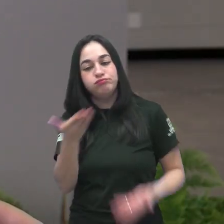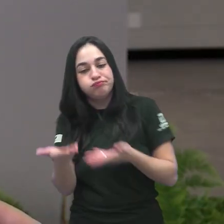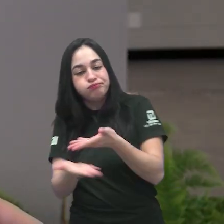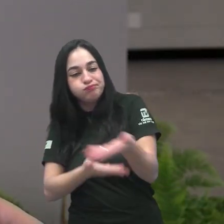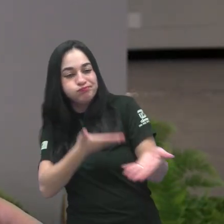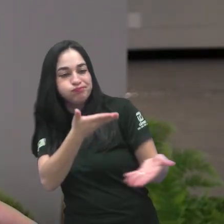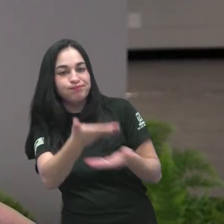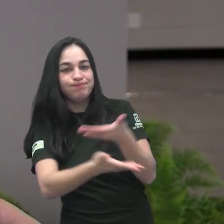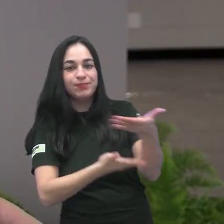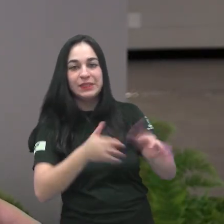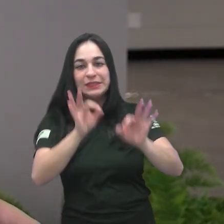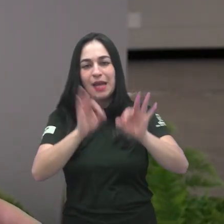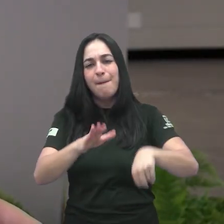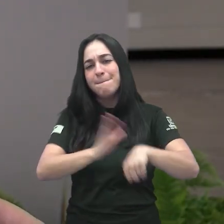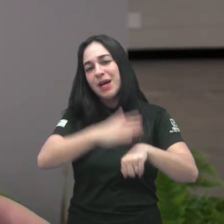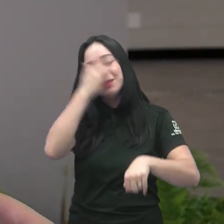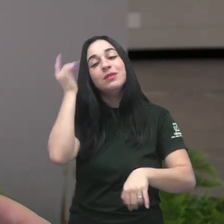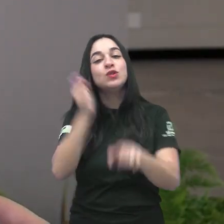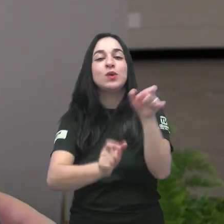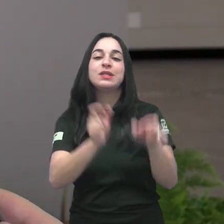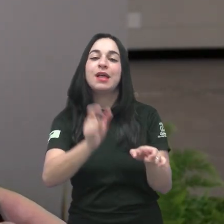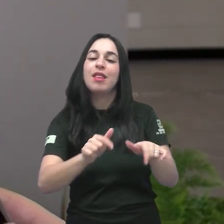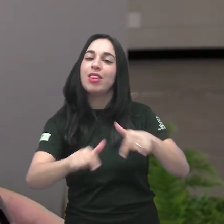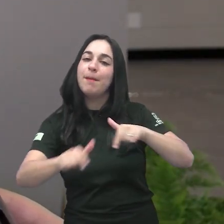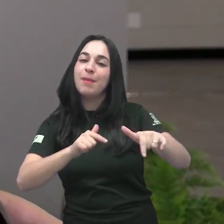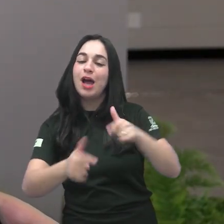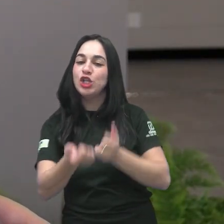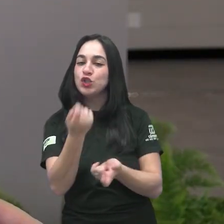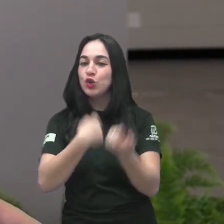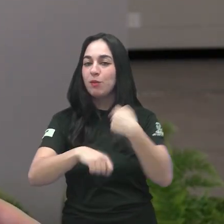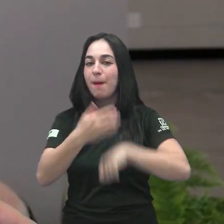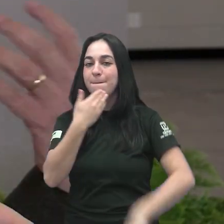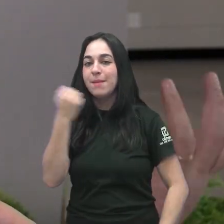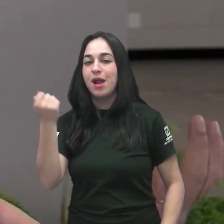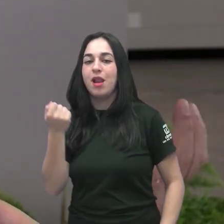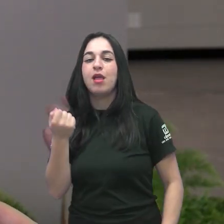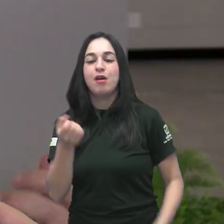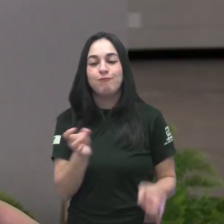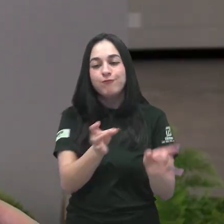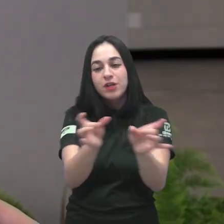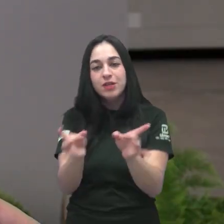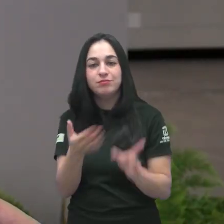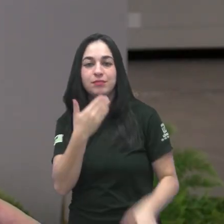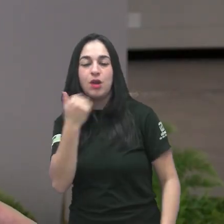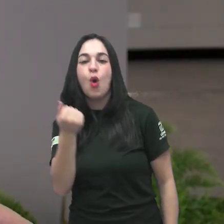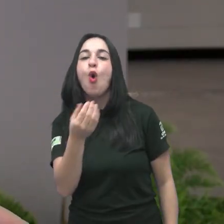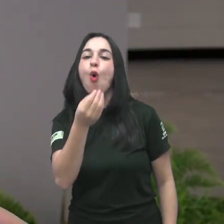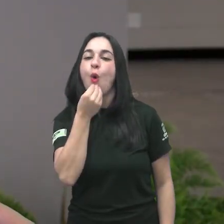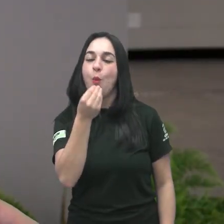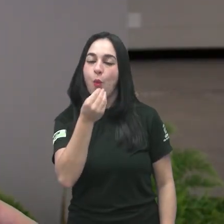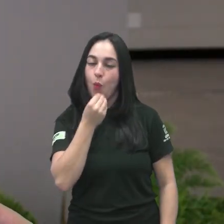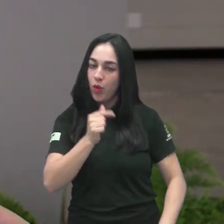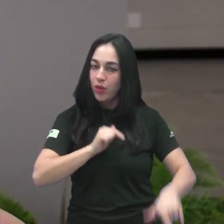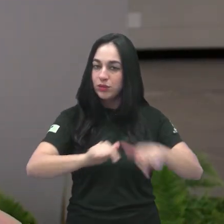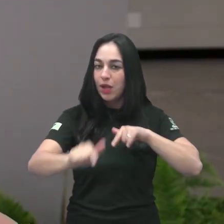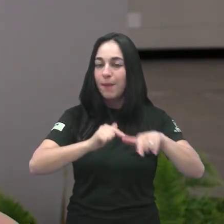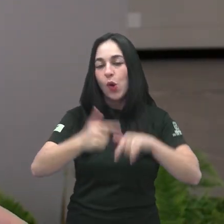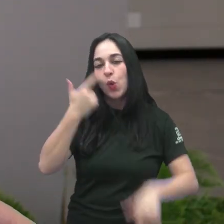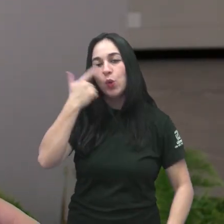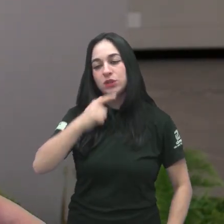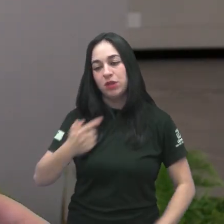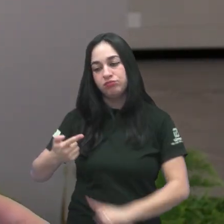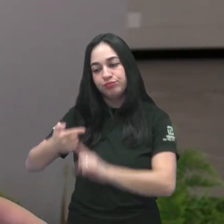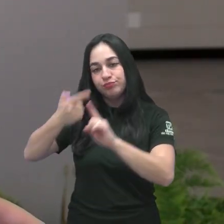falando, você começa a girar a roda da economia num sentido positivo. Mais pessoas trabalhando, mais dinheiro na economia, mais